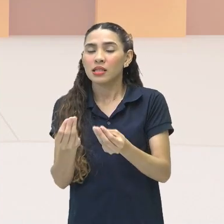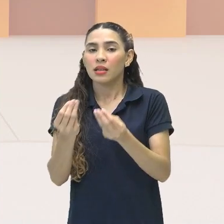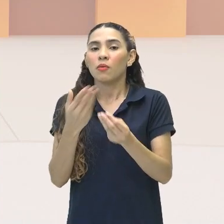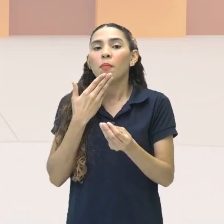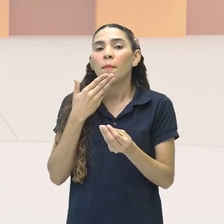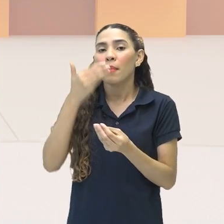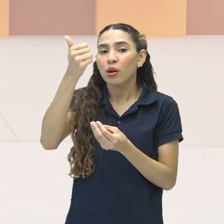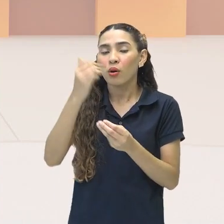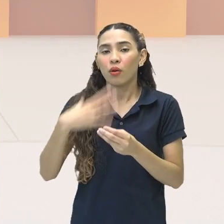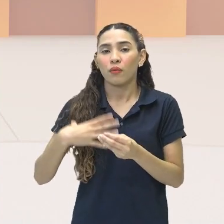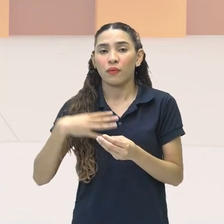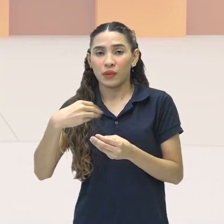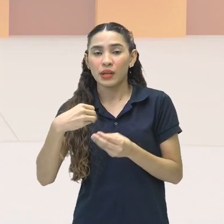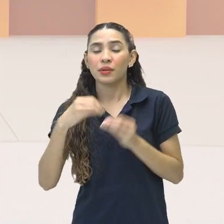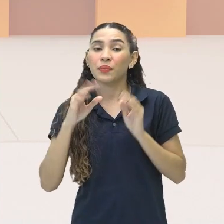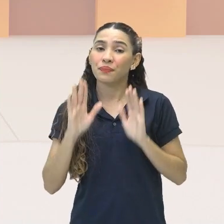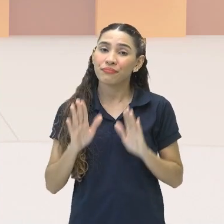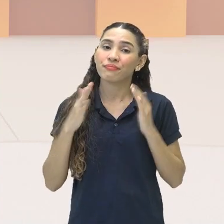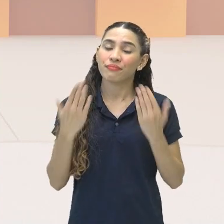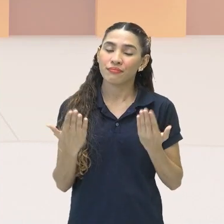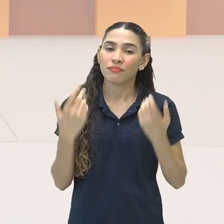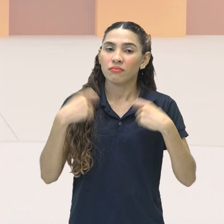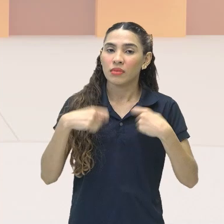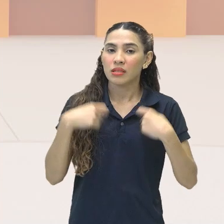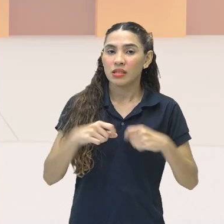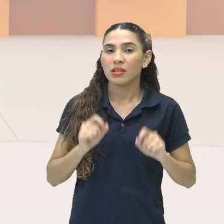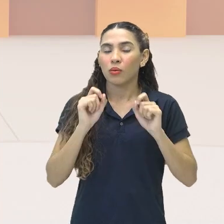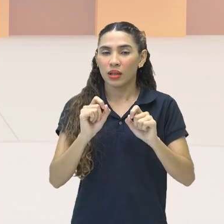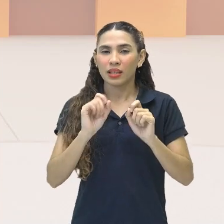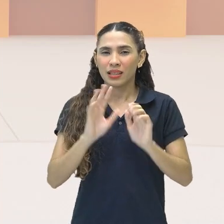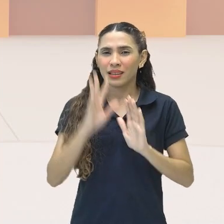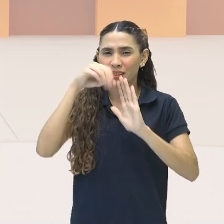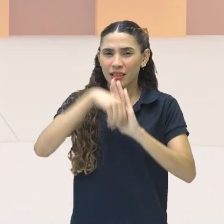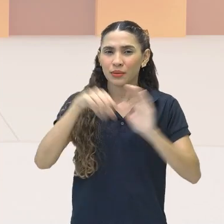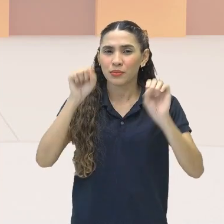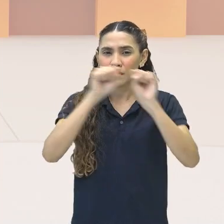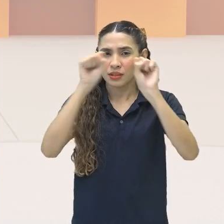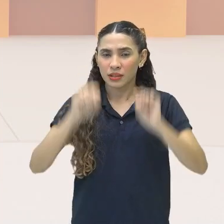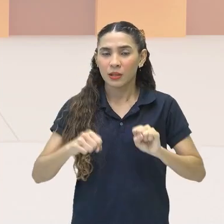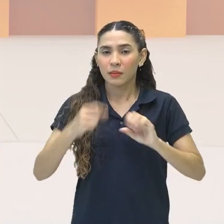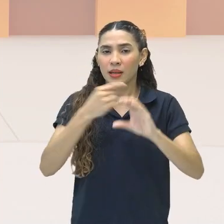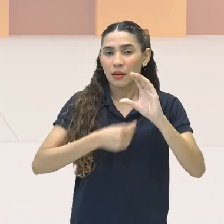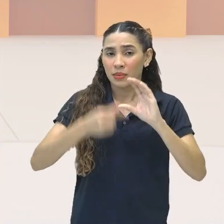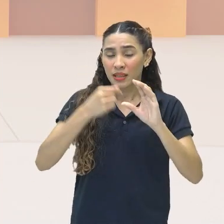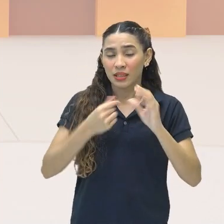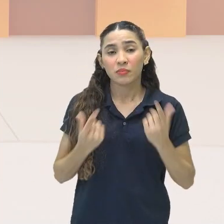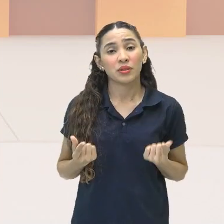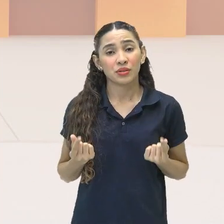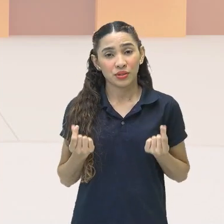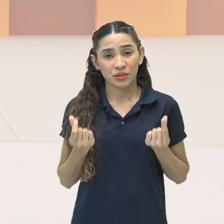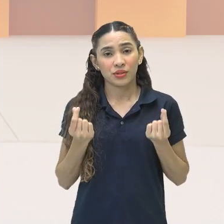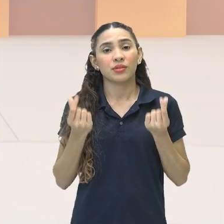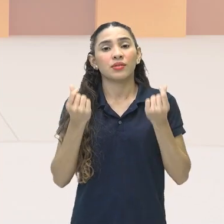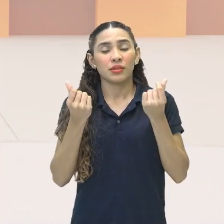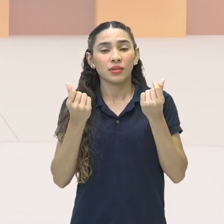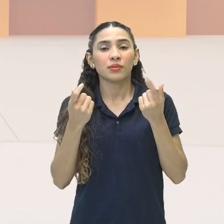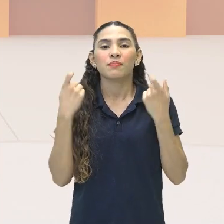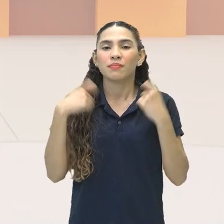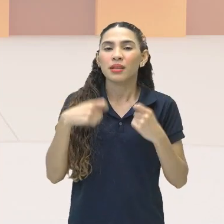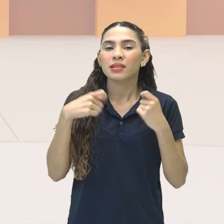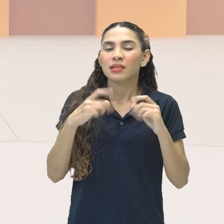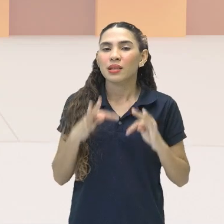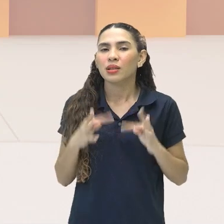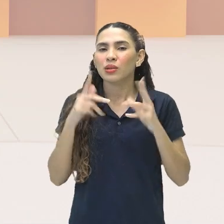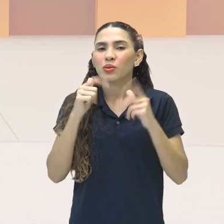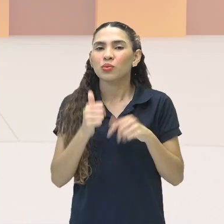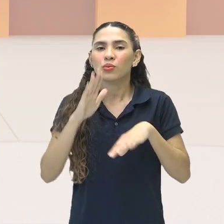seus filhos. Então, ele precisa, dentro do sistema capitalista, de dinheiro. Ele precisa que tudo